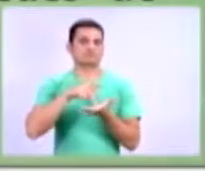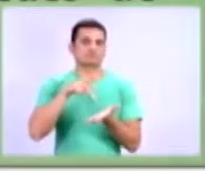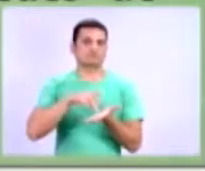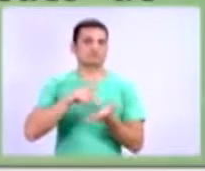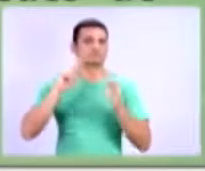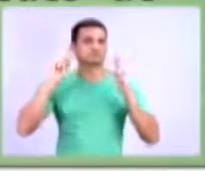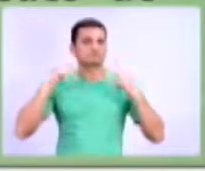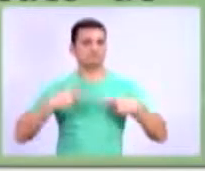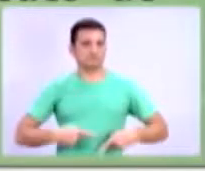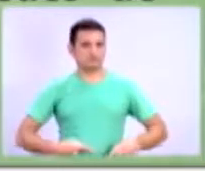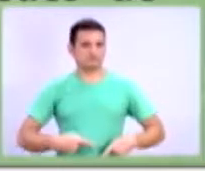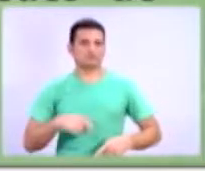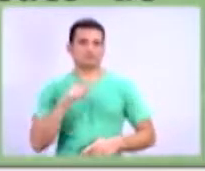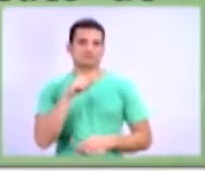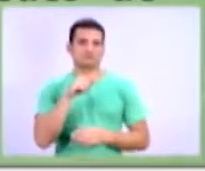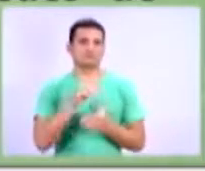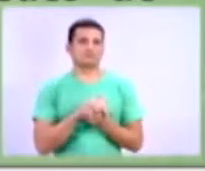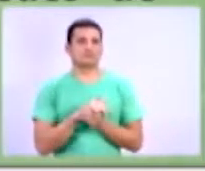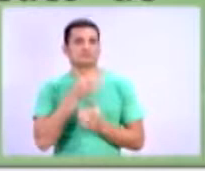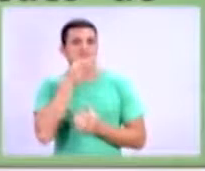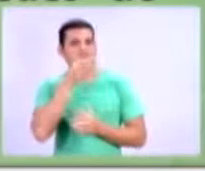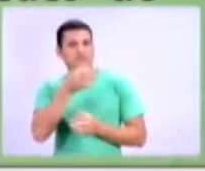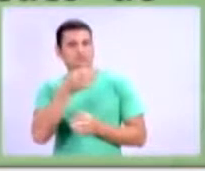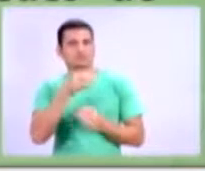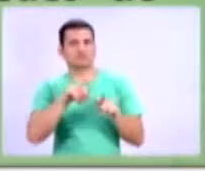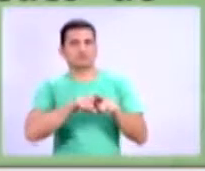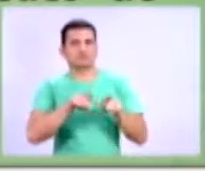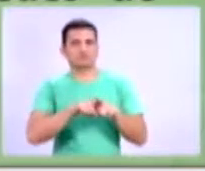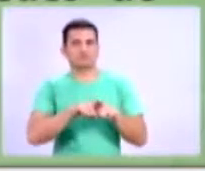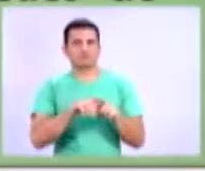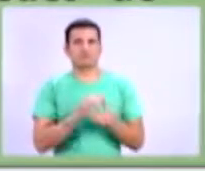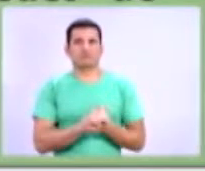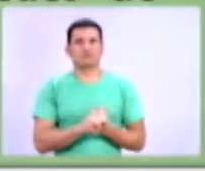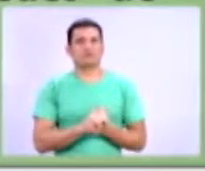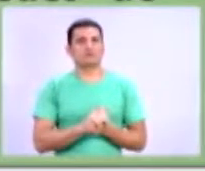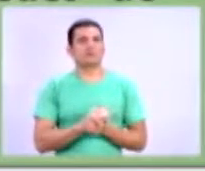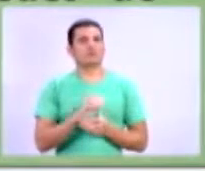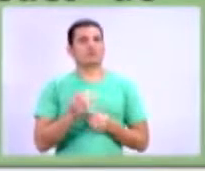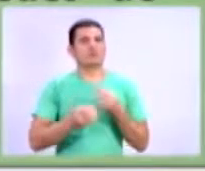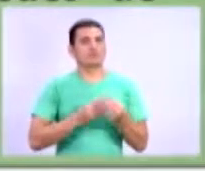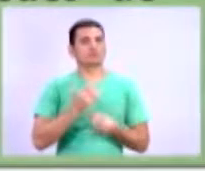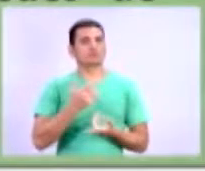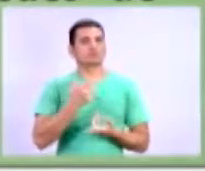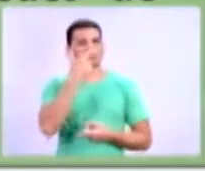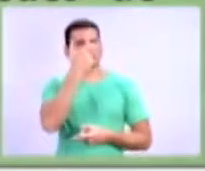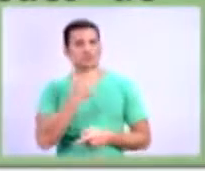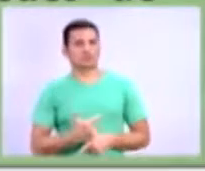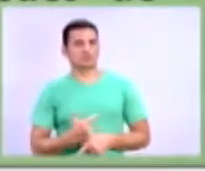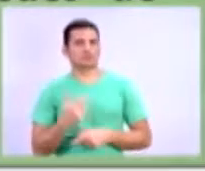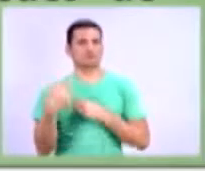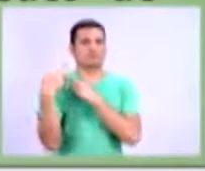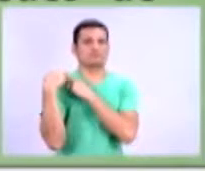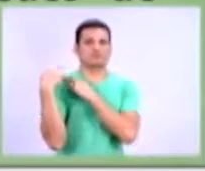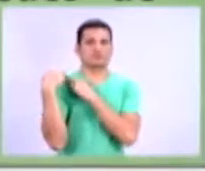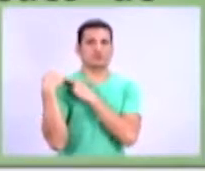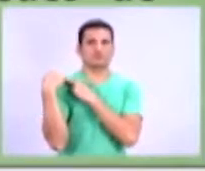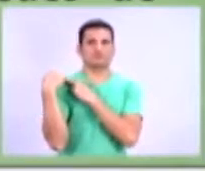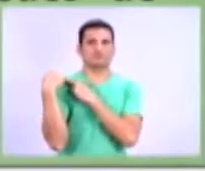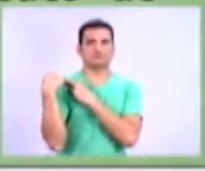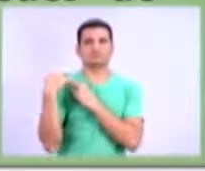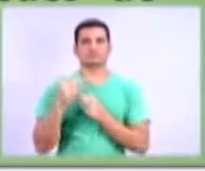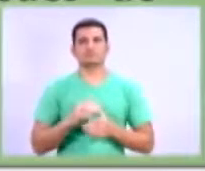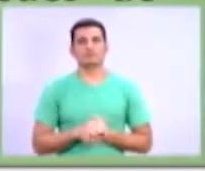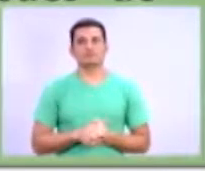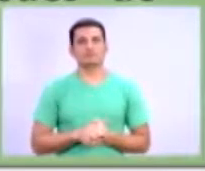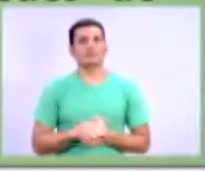supõe primordialmente a restauração do sujeito responsável. Responsável por quem? Responsável